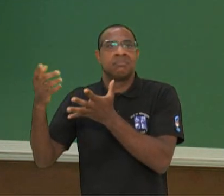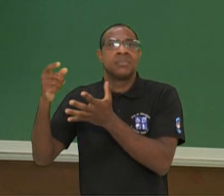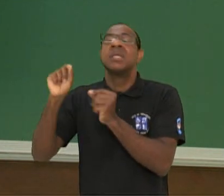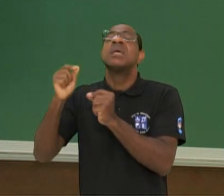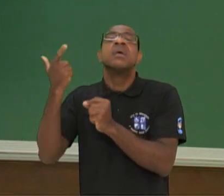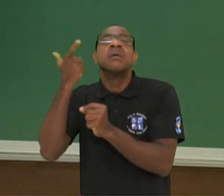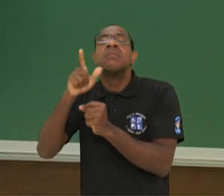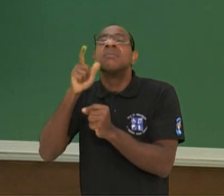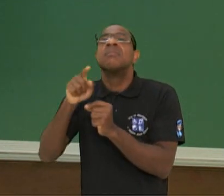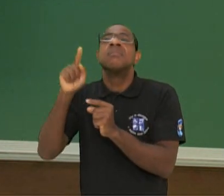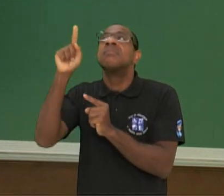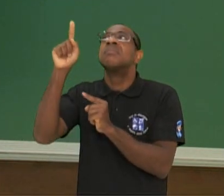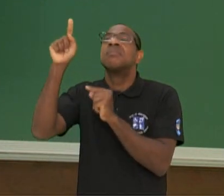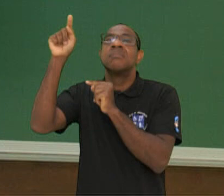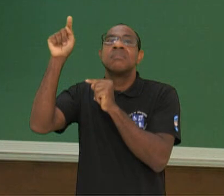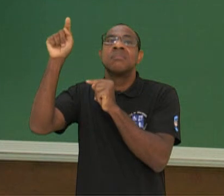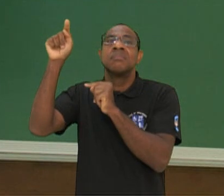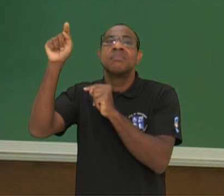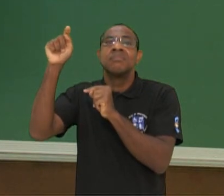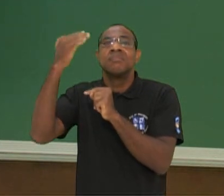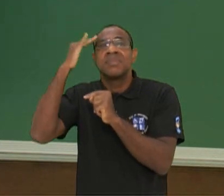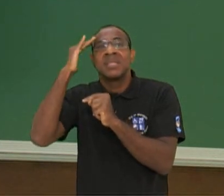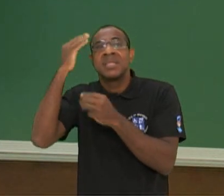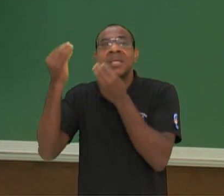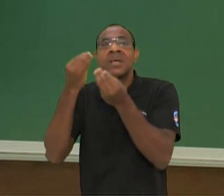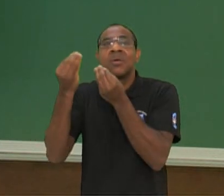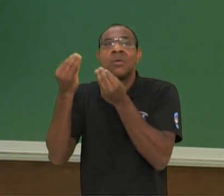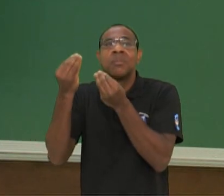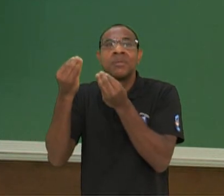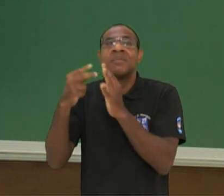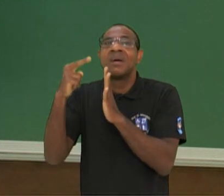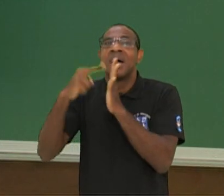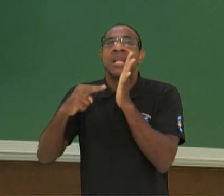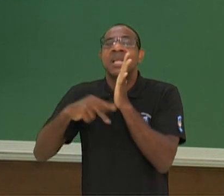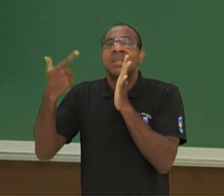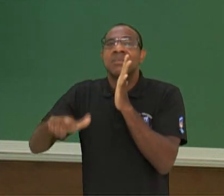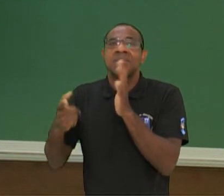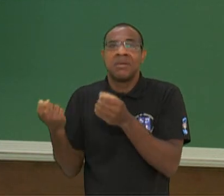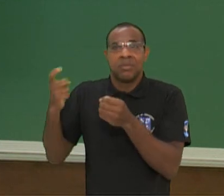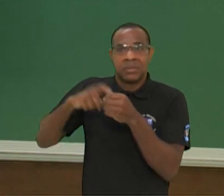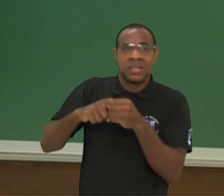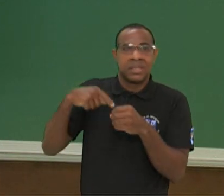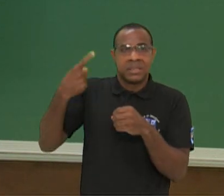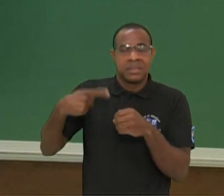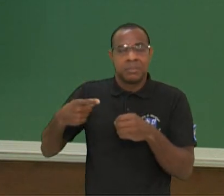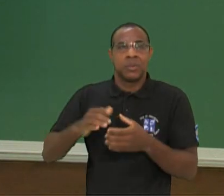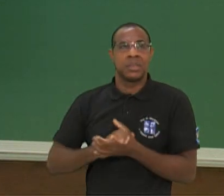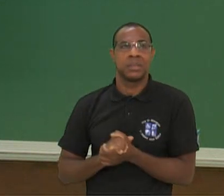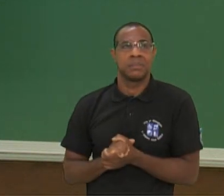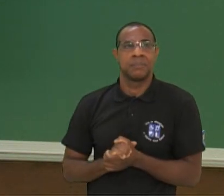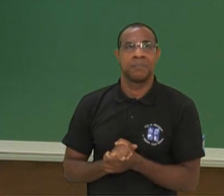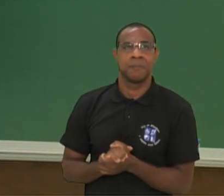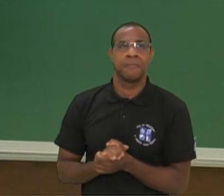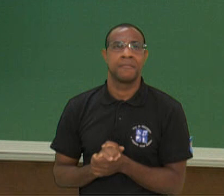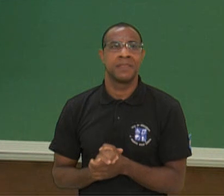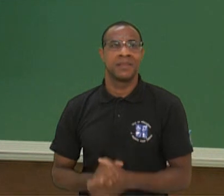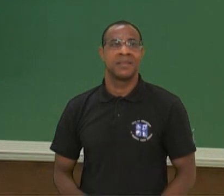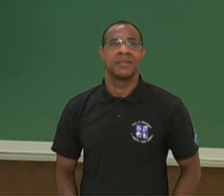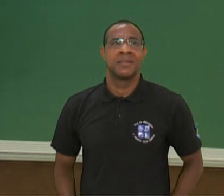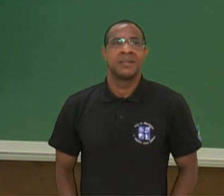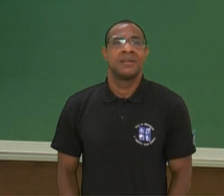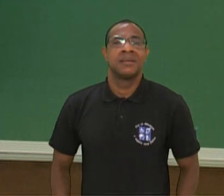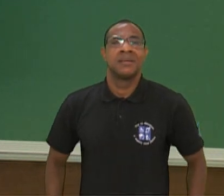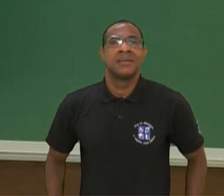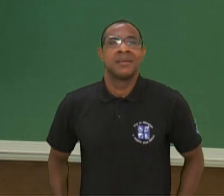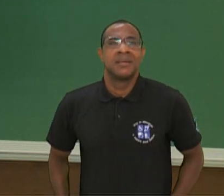partida? Tá? A gente vai tentar entender isso, depois a gente volta nessa imagem aqui. Então, vamos lá. Primeira coisa que a gente precisa